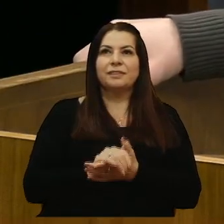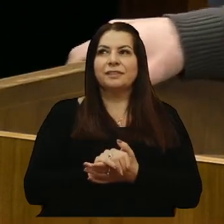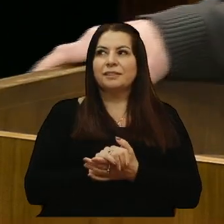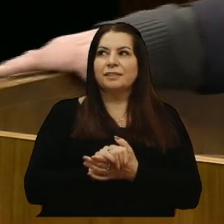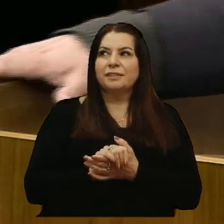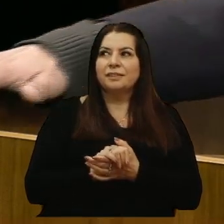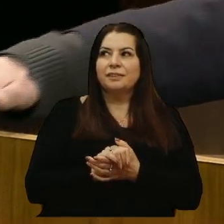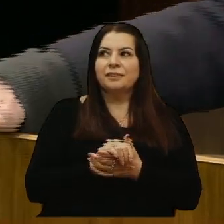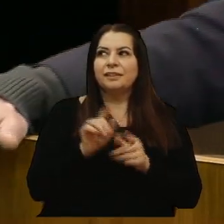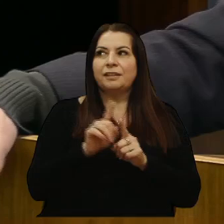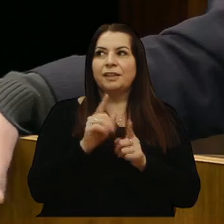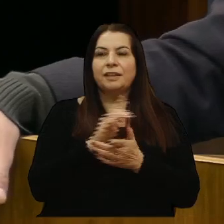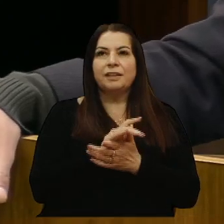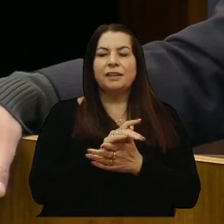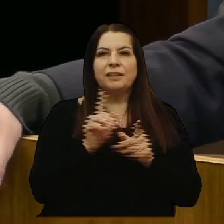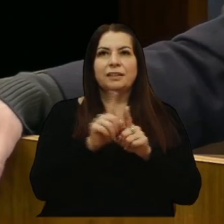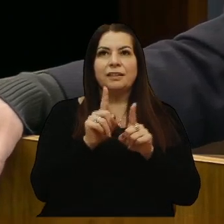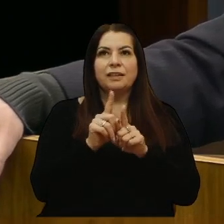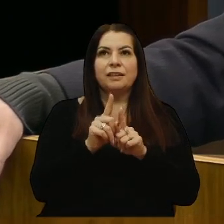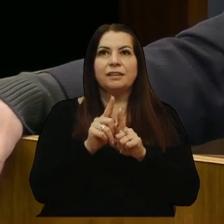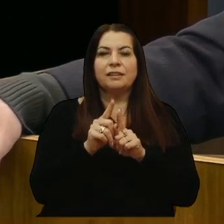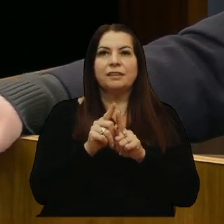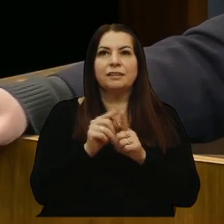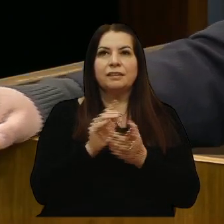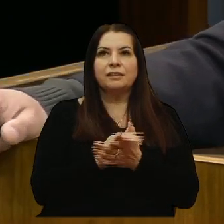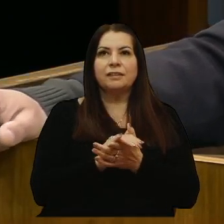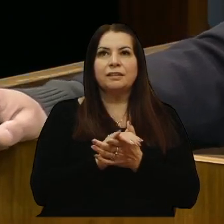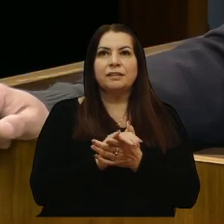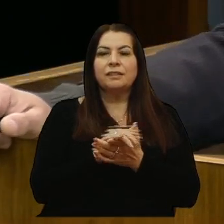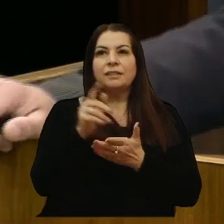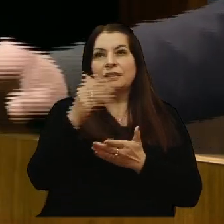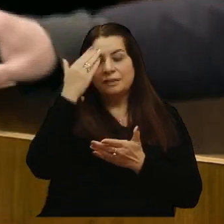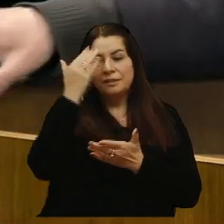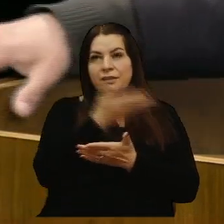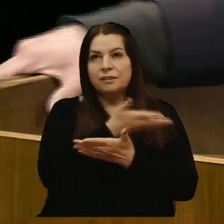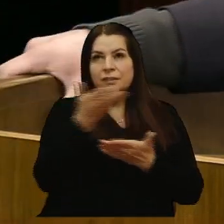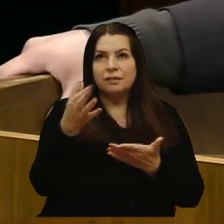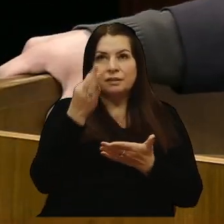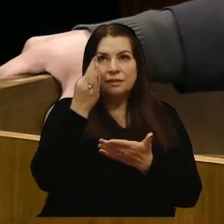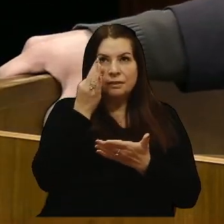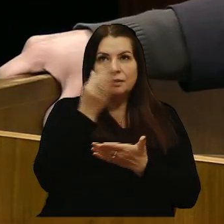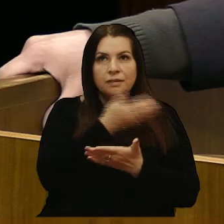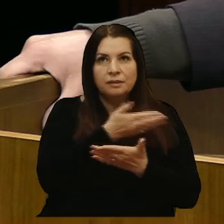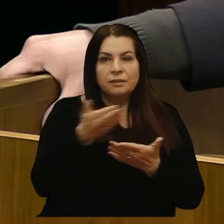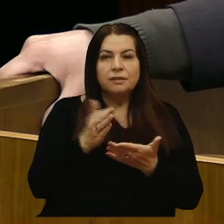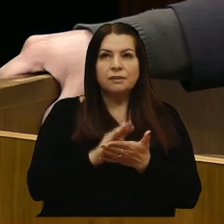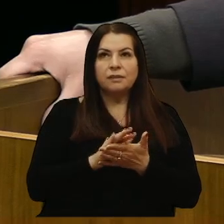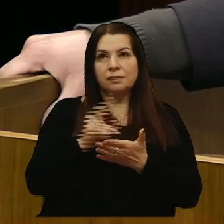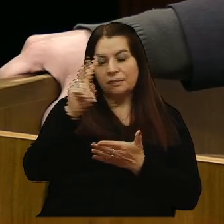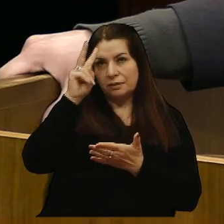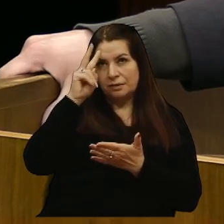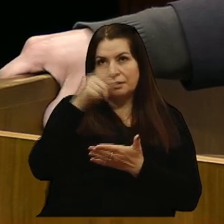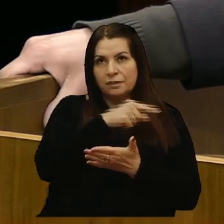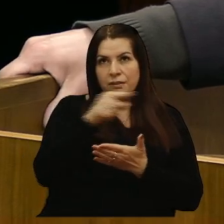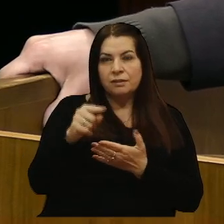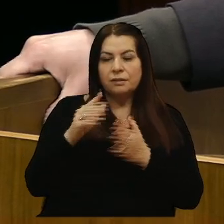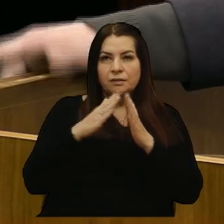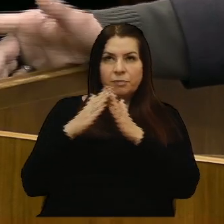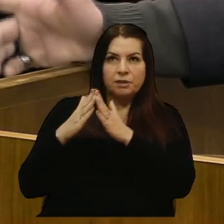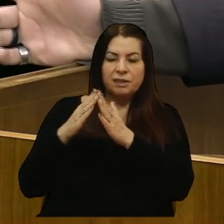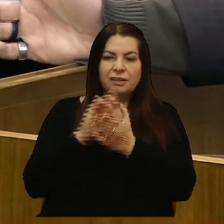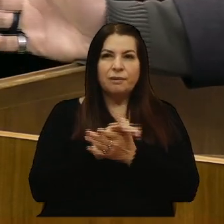Então, só tenho a agradecer a todos, né, que se fizeram presentes naquele ato segunda-feira, todos os